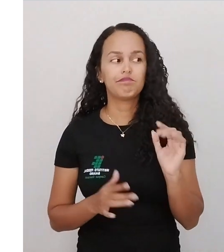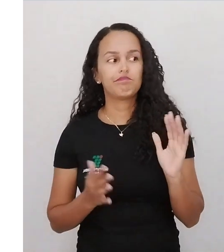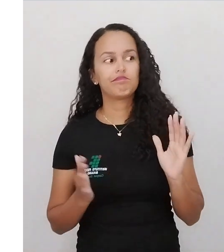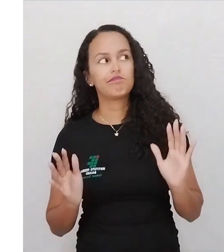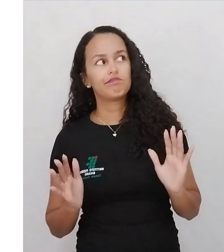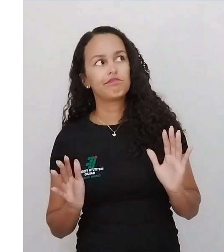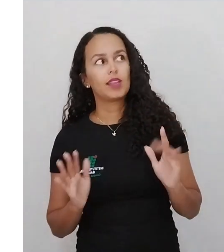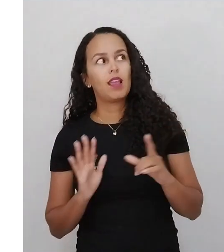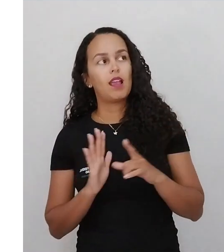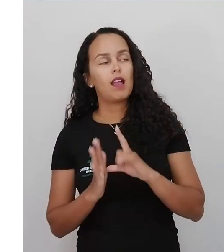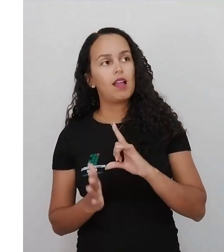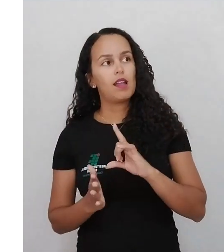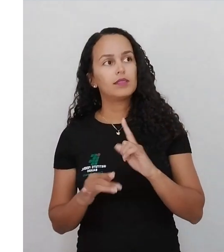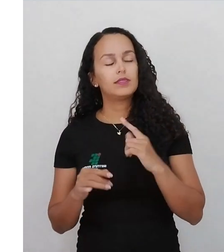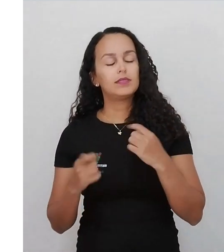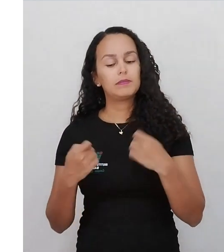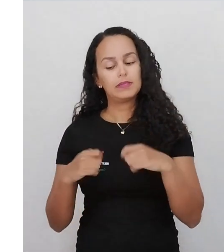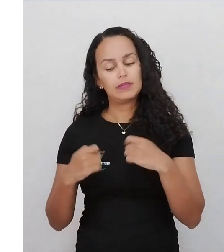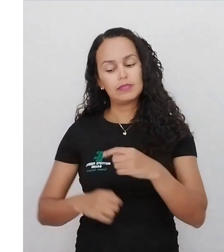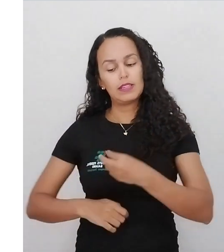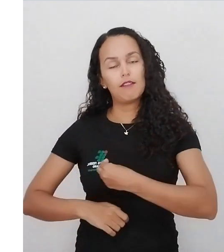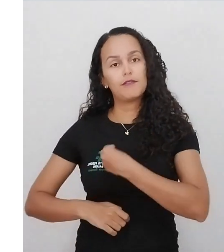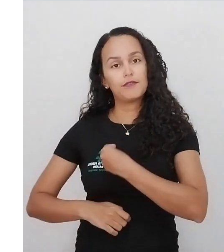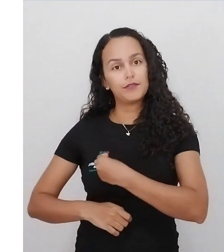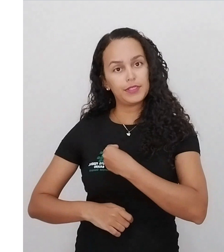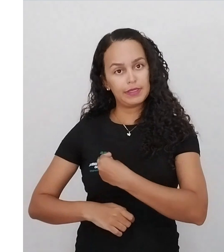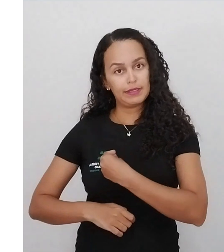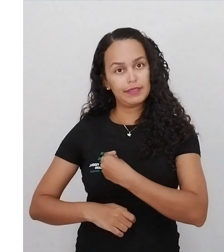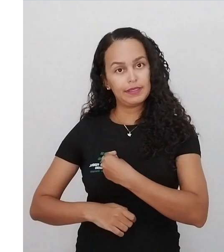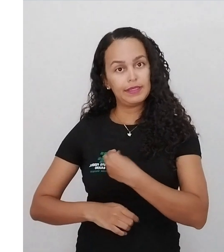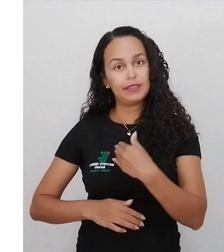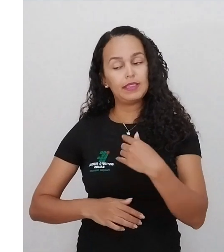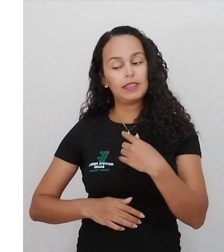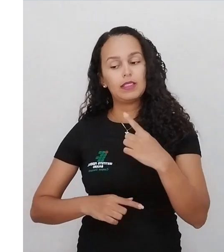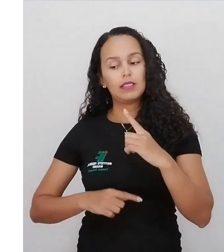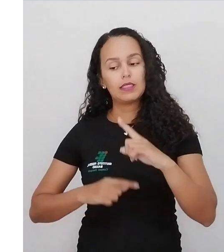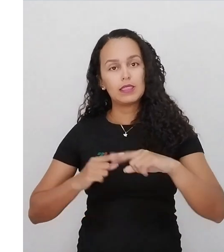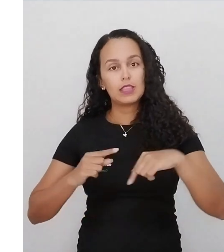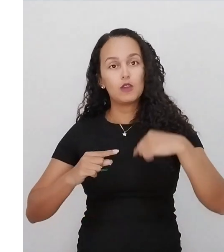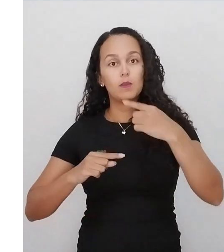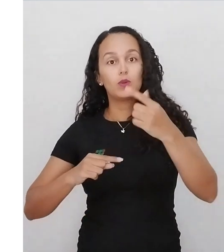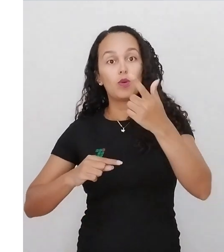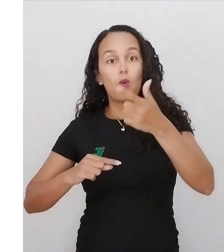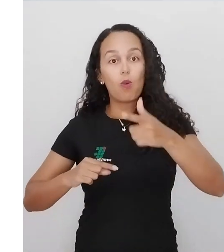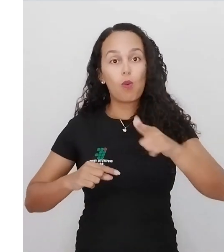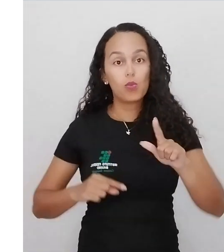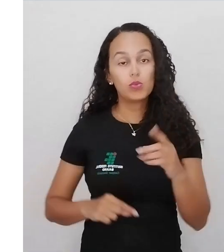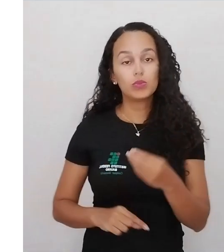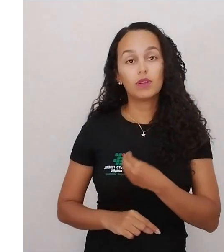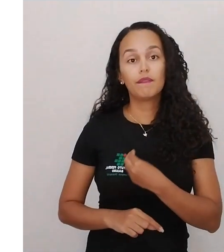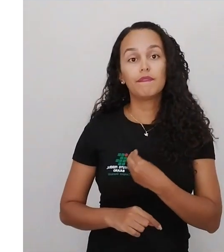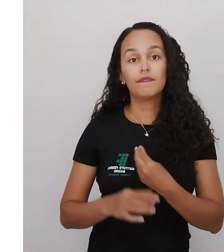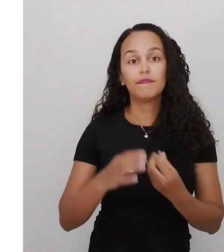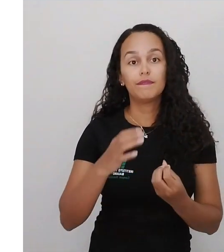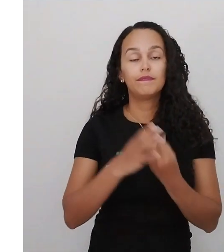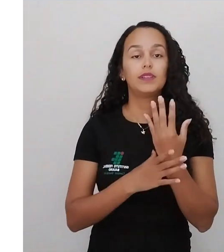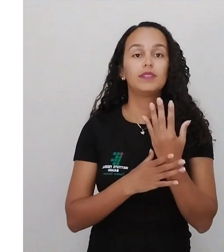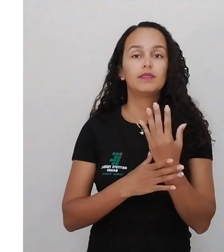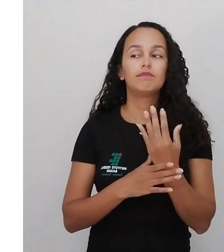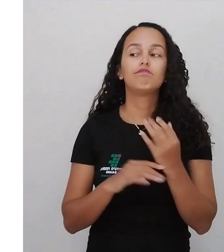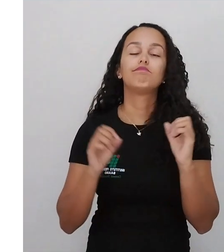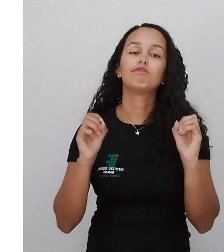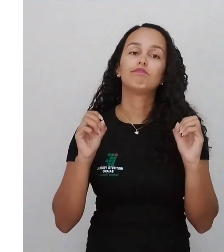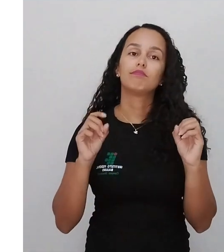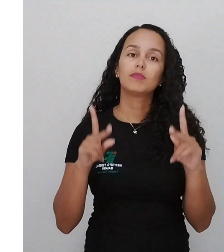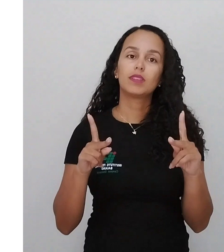que um ser vivo só surge de outro ser vivo pré-existente. Ok,